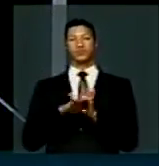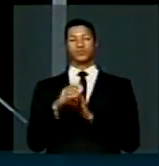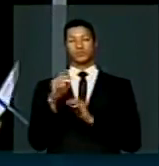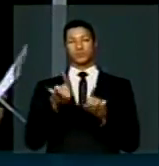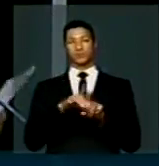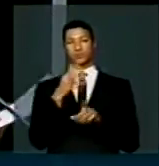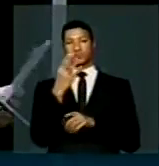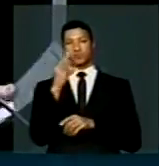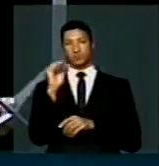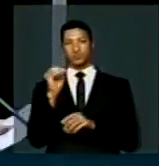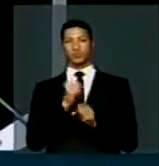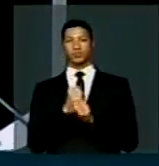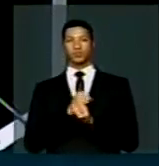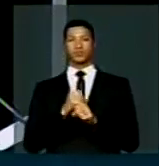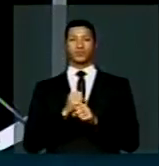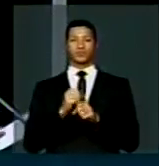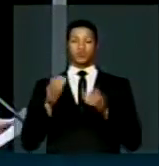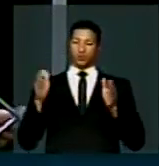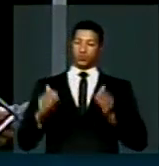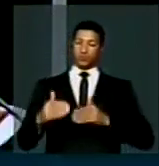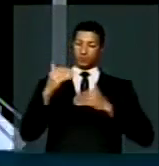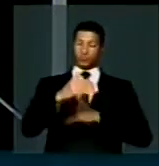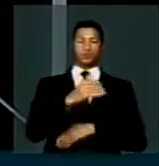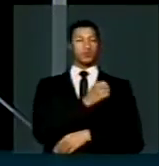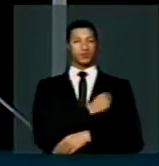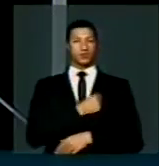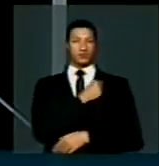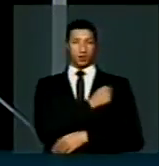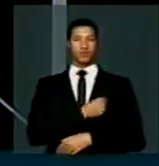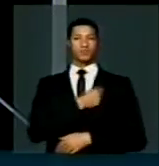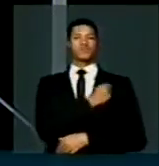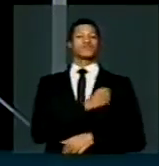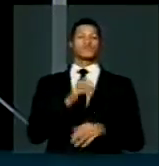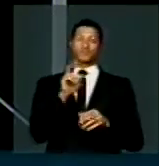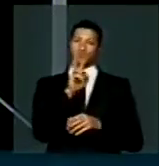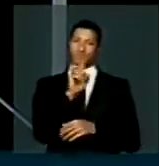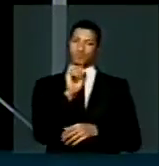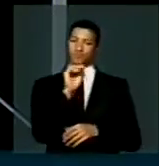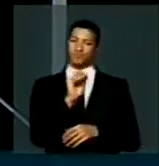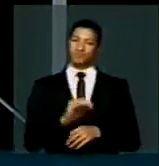anos do Bloco da Saudade. O Bloco da Saudade que sai